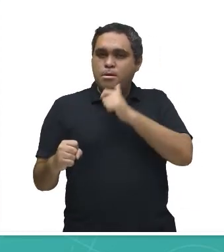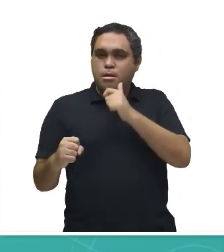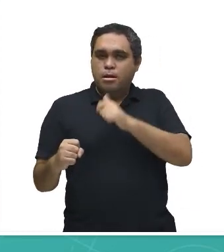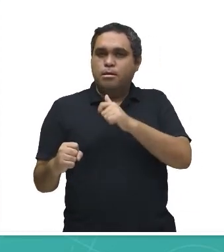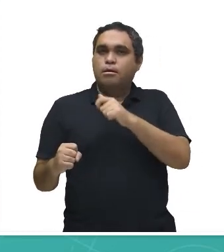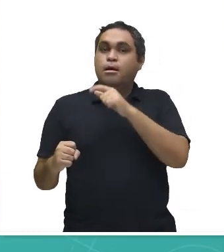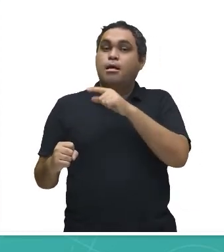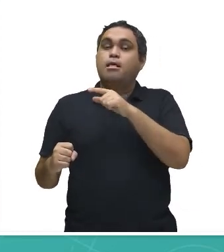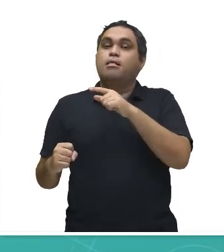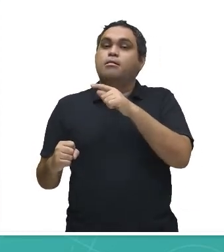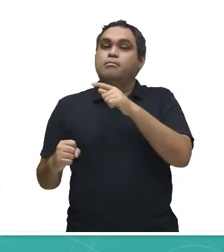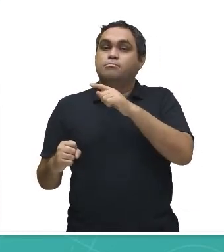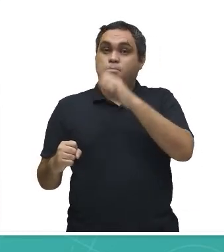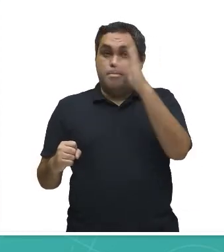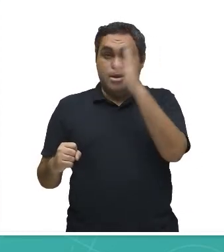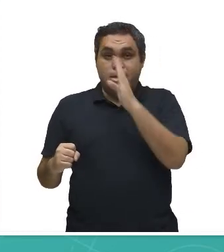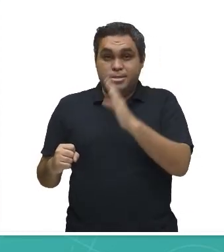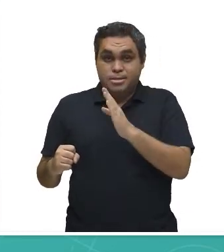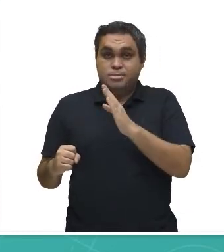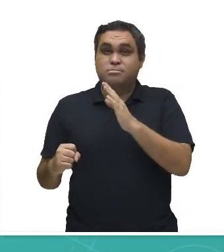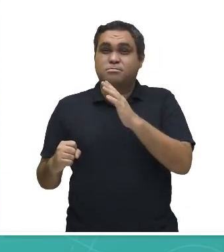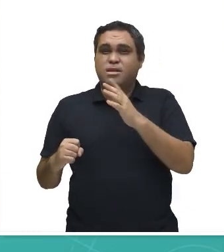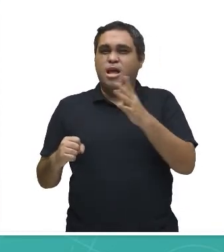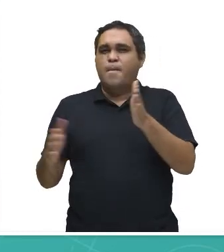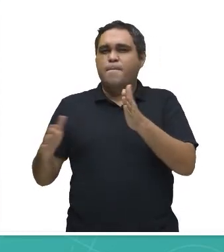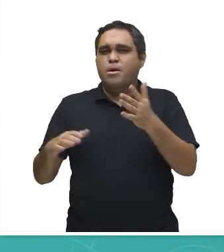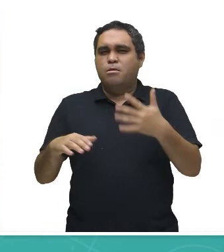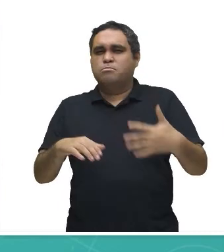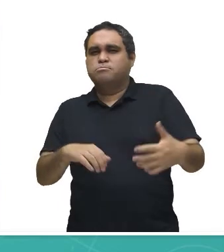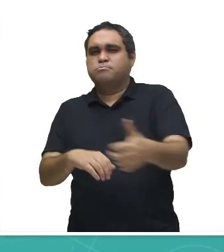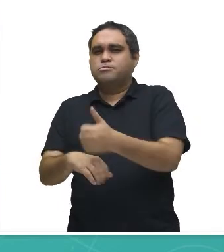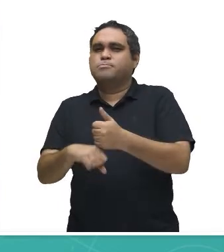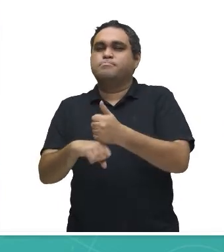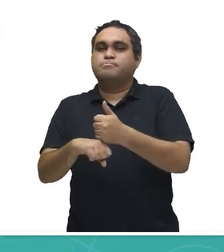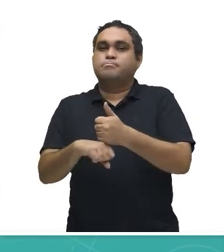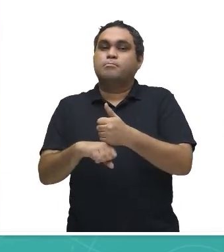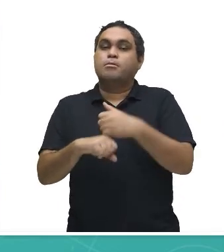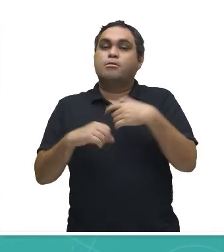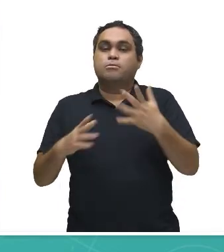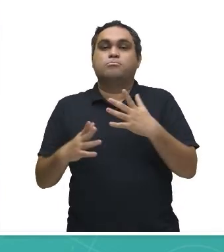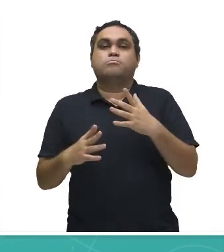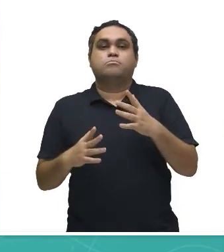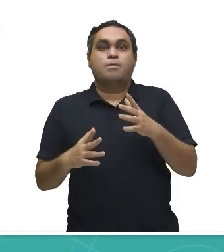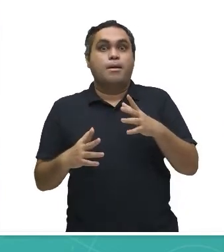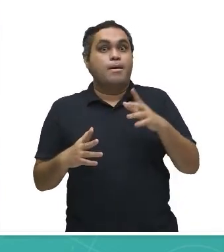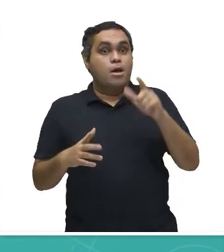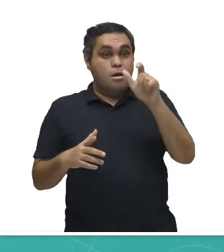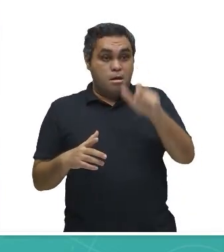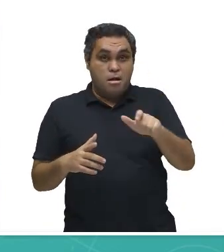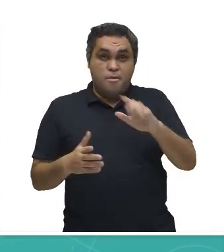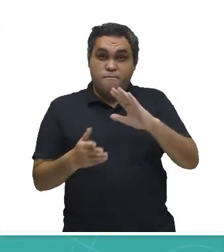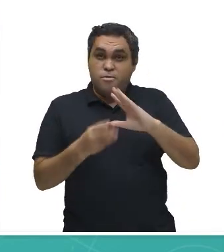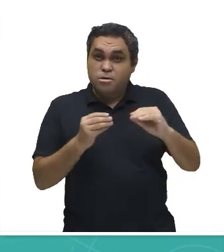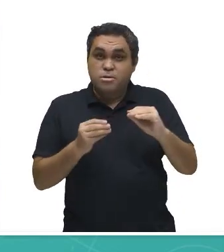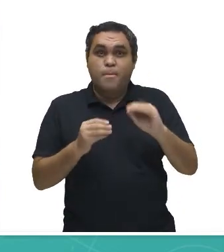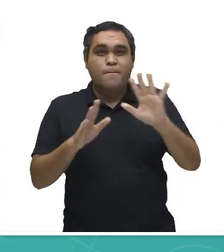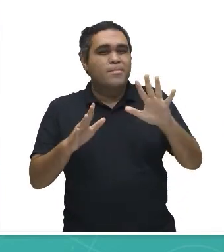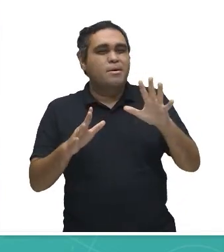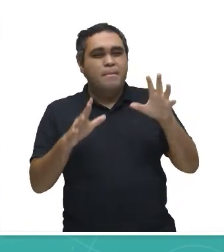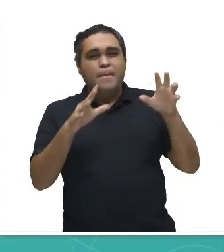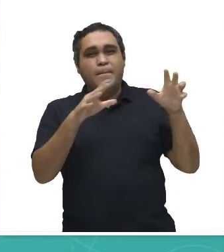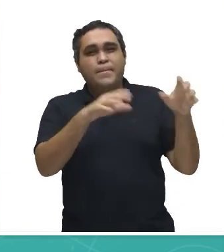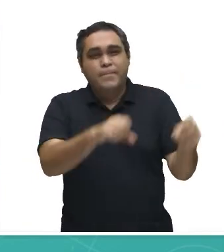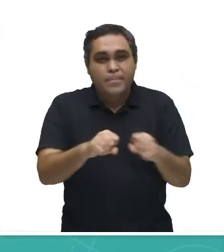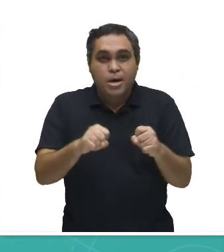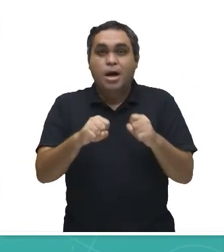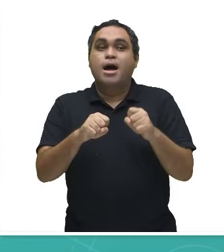ser presa, cometeu suicídio se jogando de uma pedreira ao abismo para não retornar à condição de escrava. Foi esposa de Zumbi e